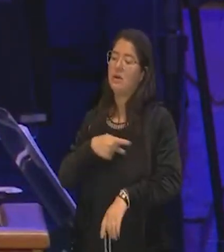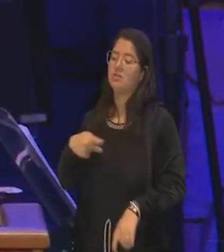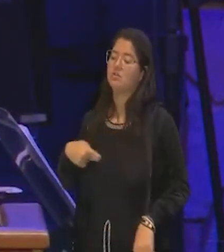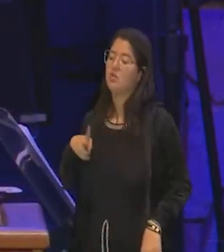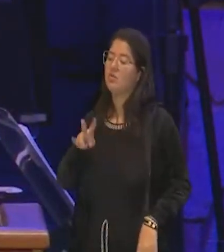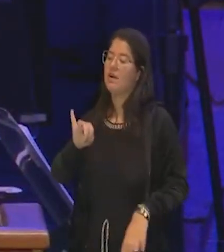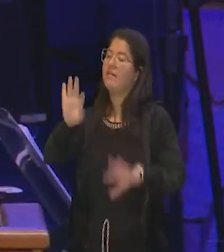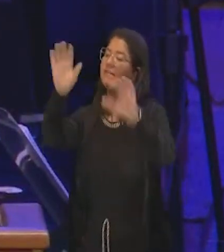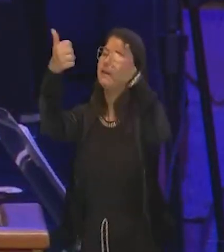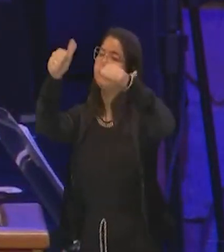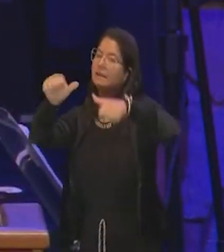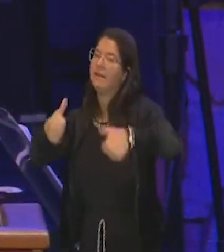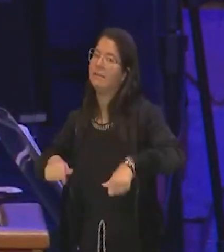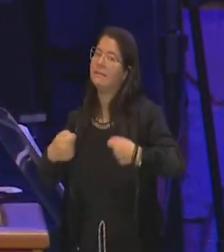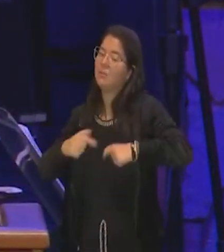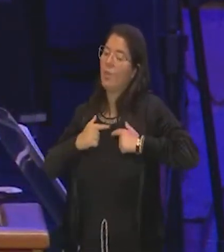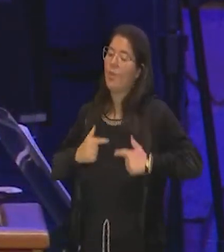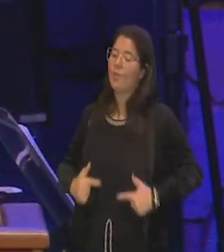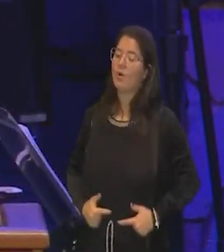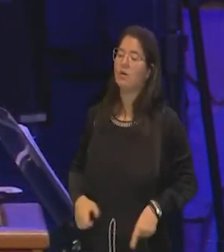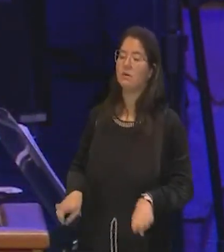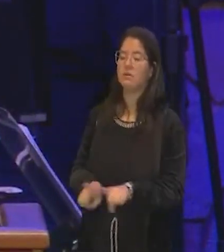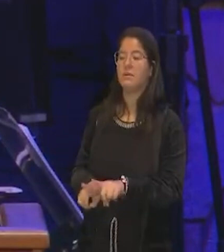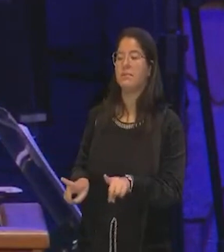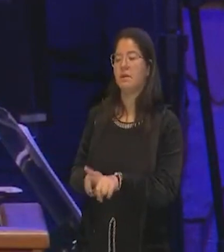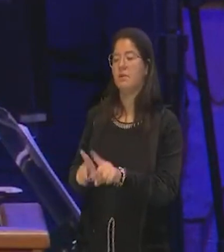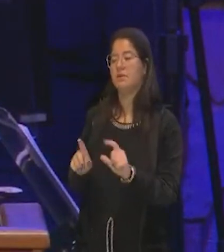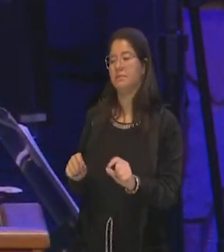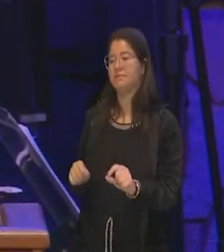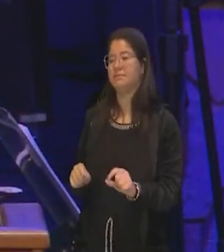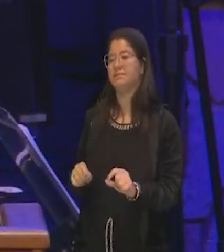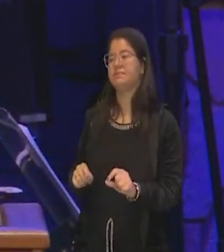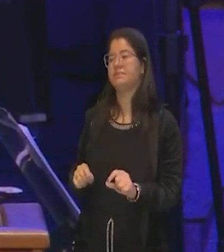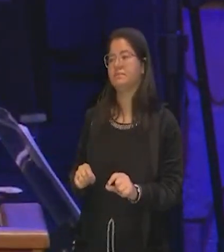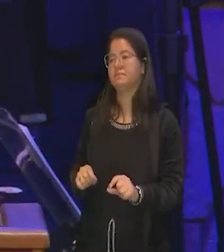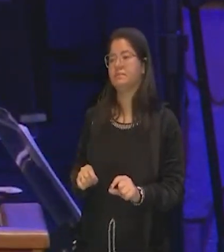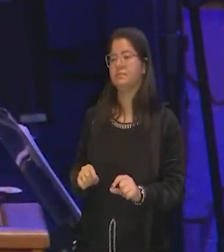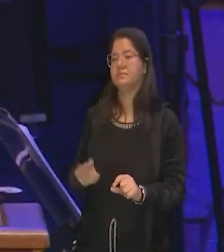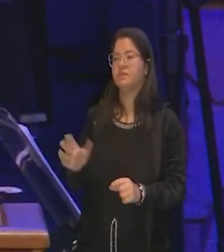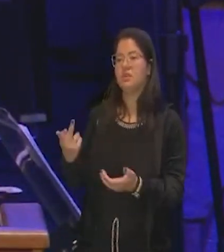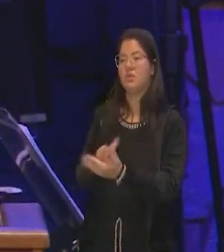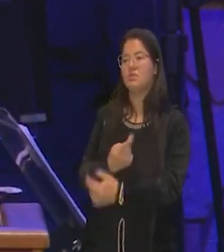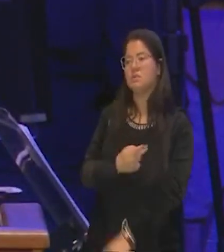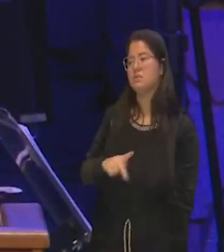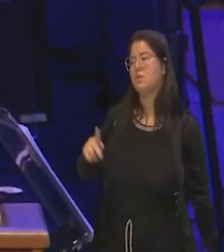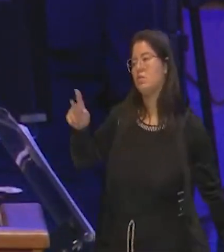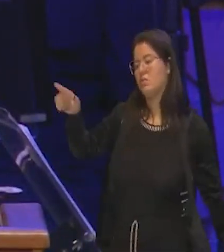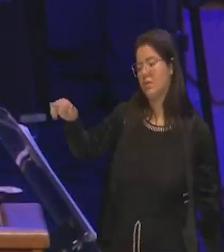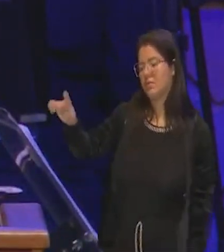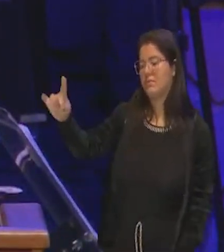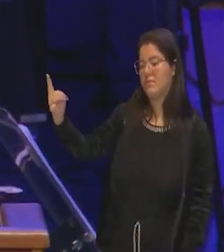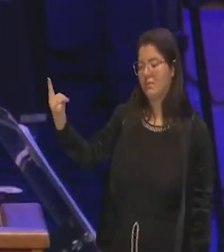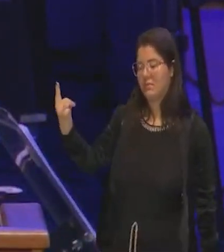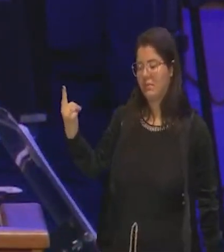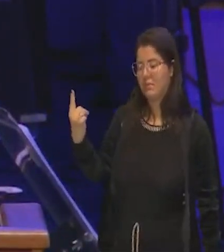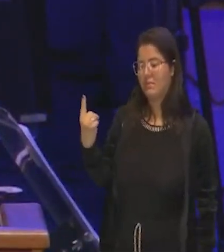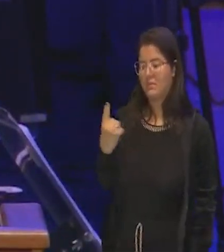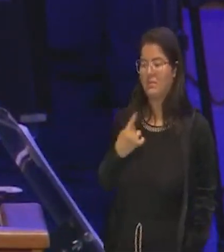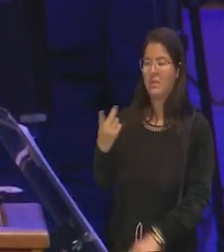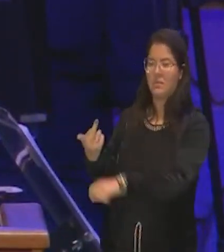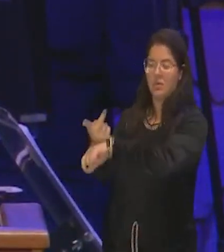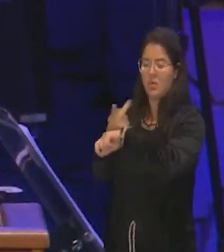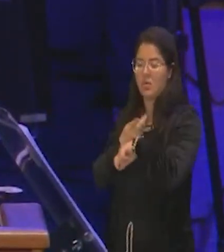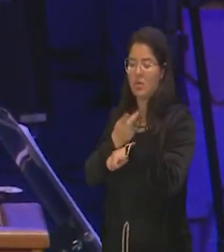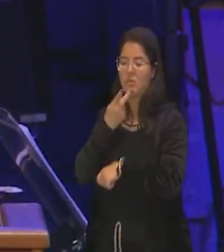E ter aquela coragem, como um irmão me procurou certa ocasião, na minha sala,